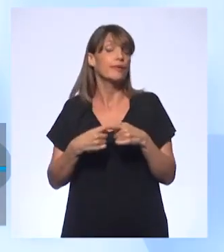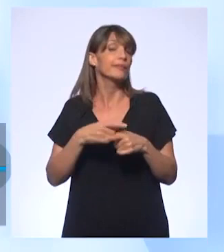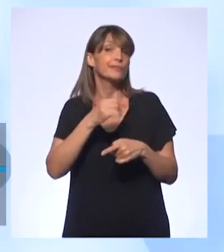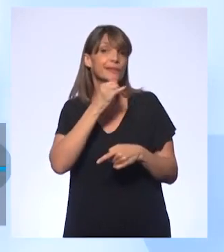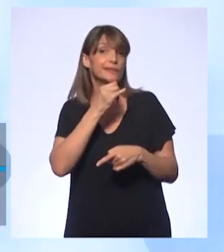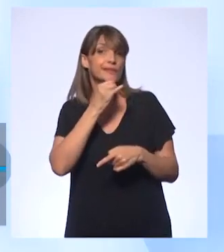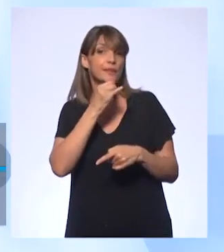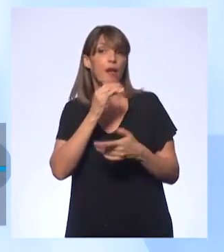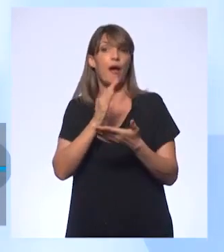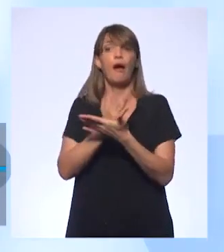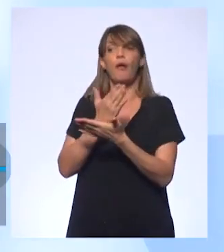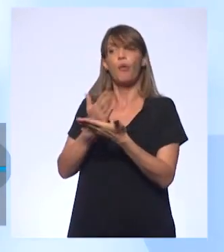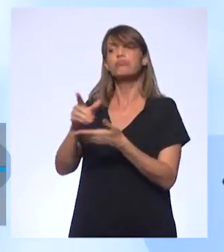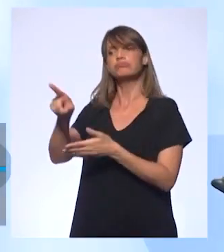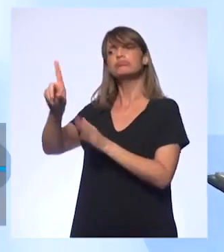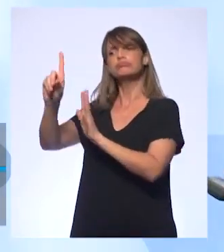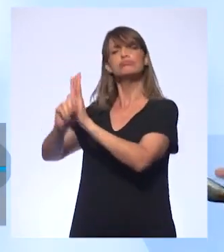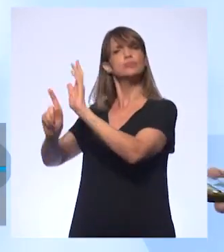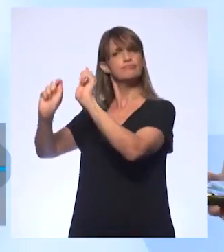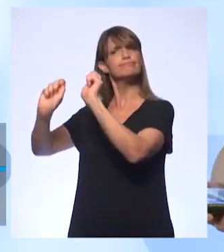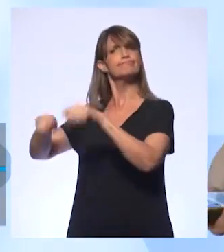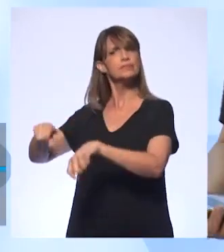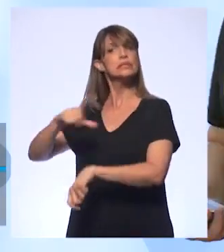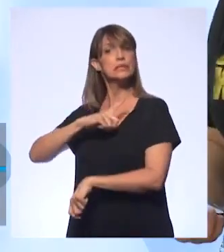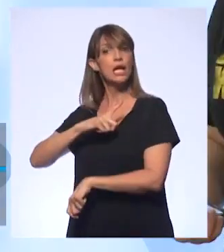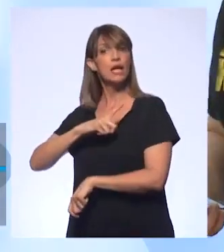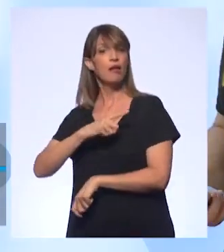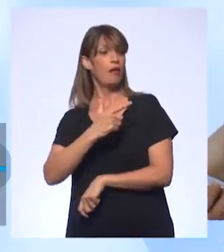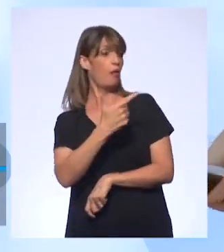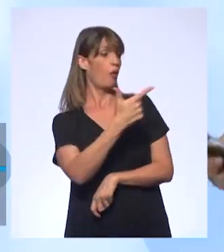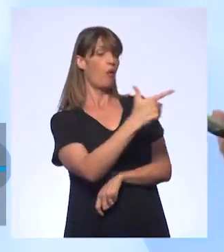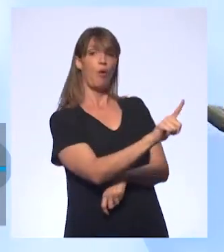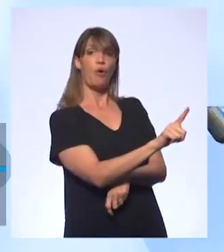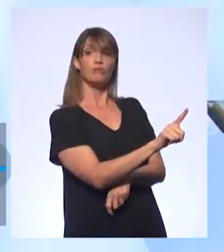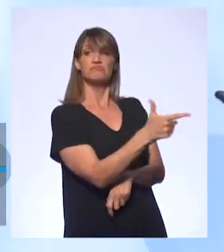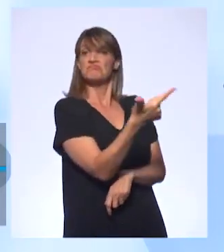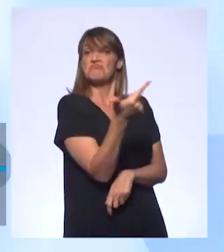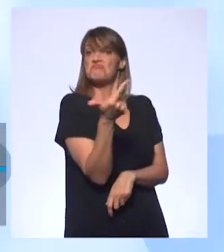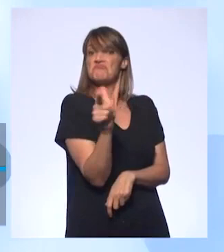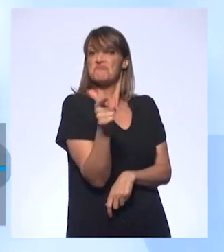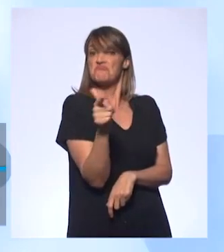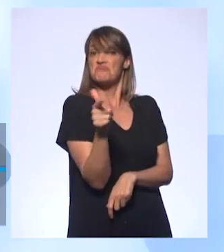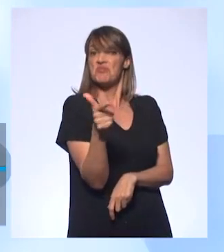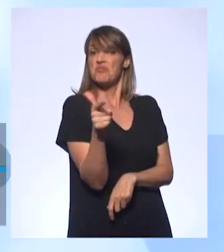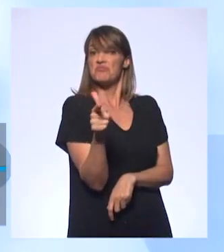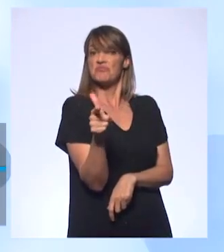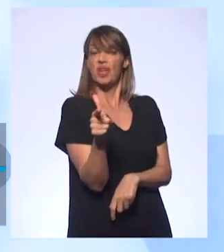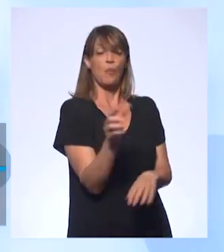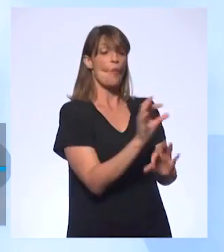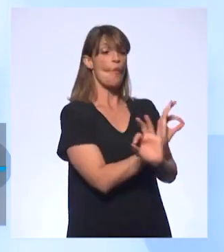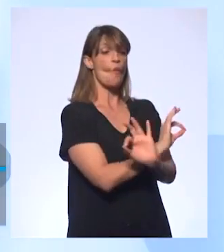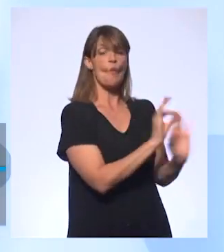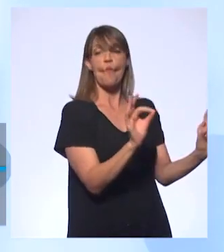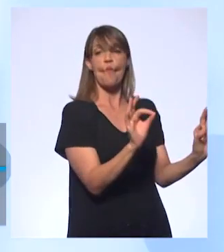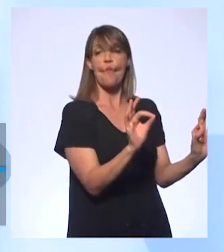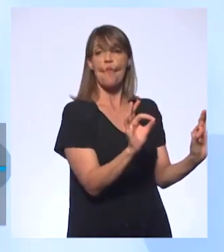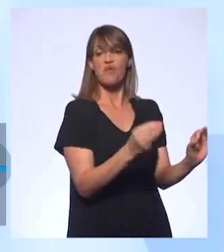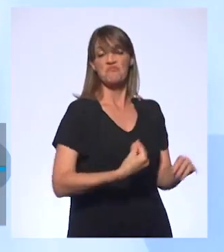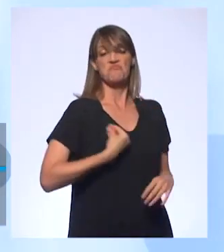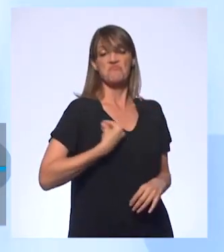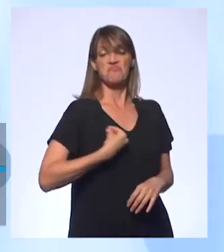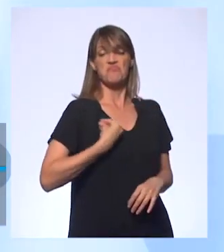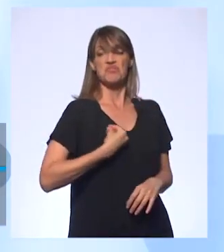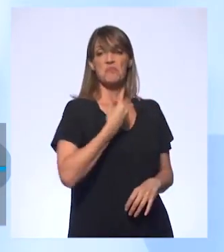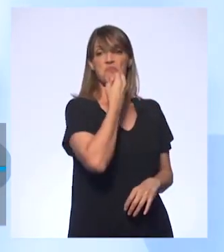a capacidade e direitos e outros não ter, ao menos, aquilo, o mínimo necessário para sobrevivermos.